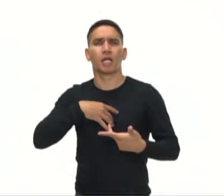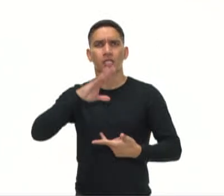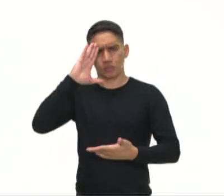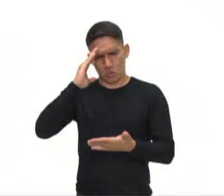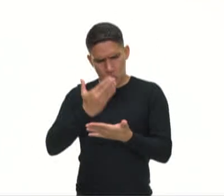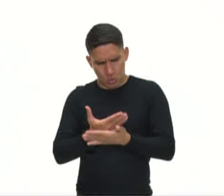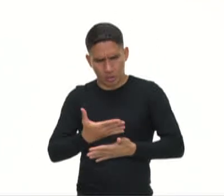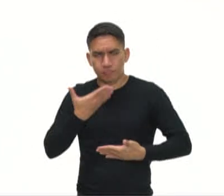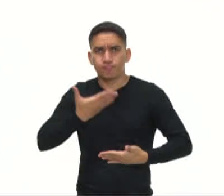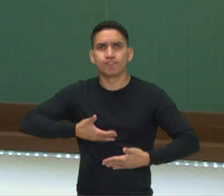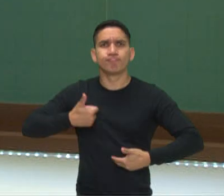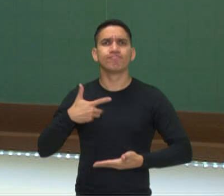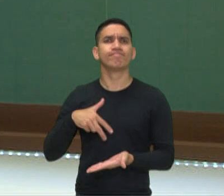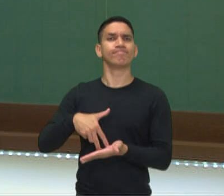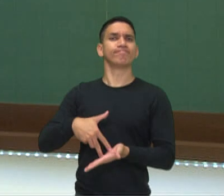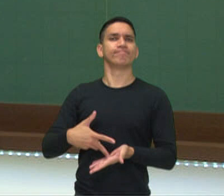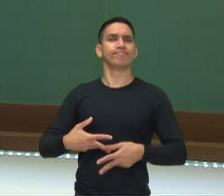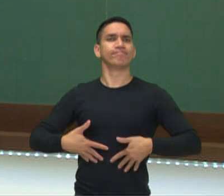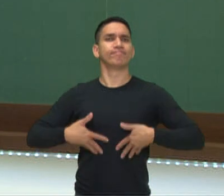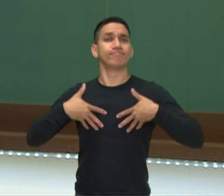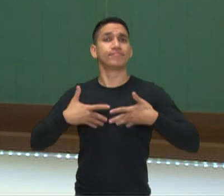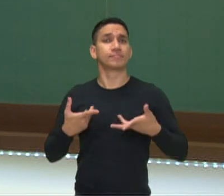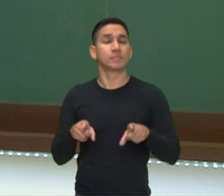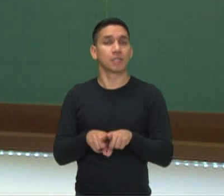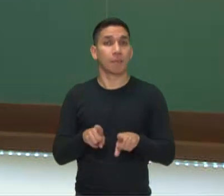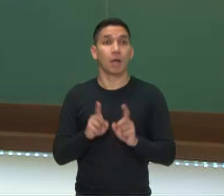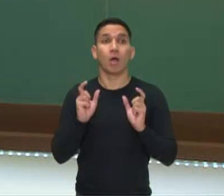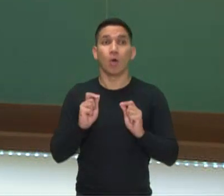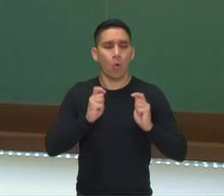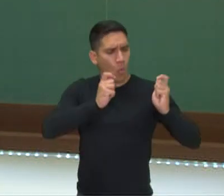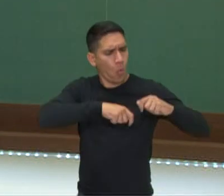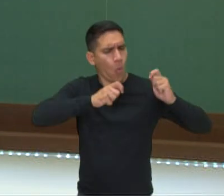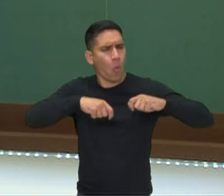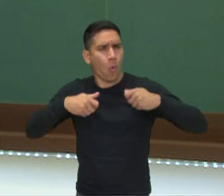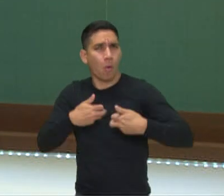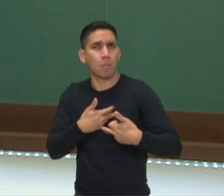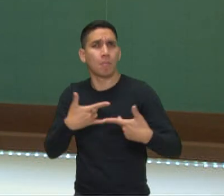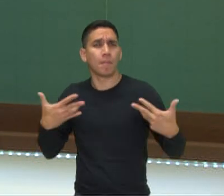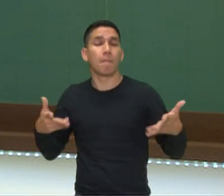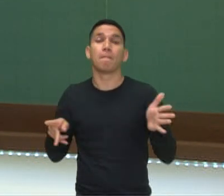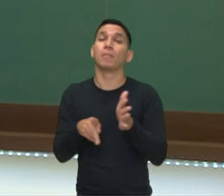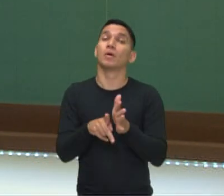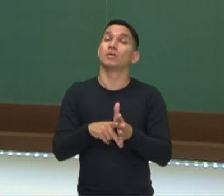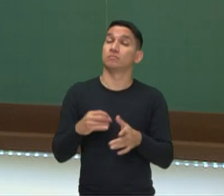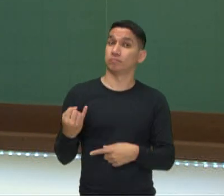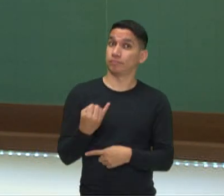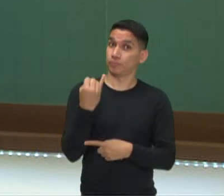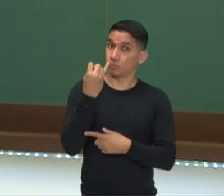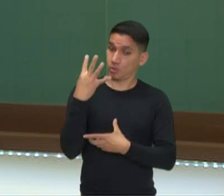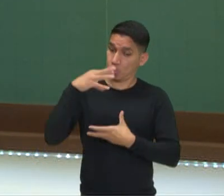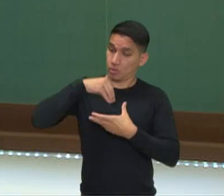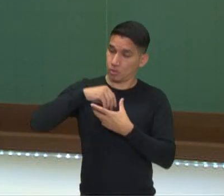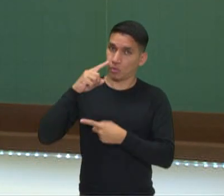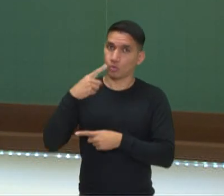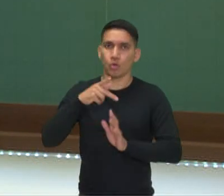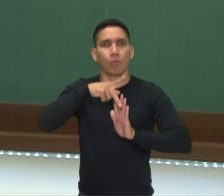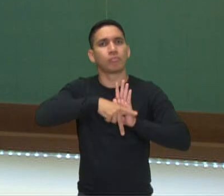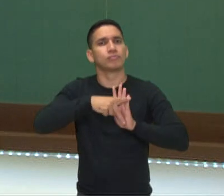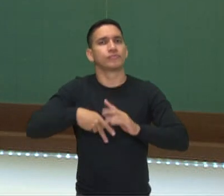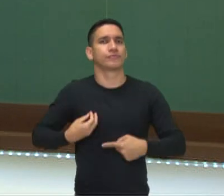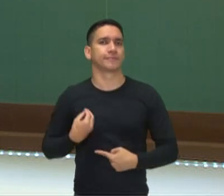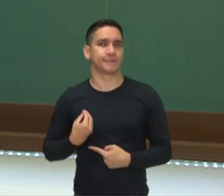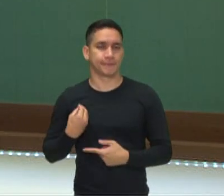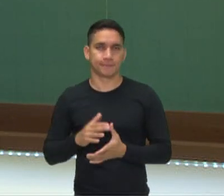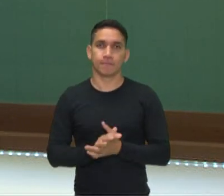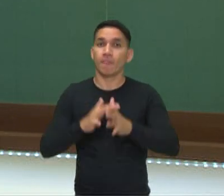a autoeficácia, competências muito importantes que podemos desenvolver dentro do nosso projeto de vida.